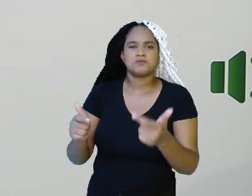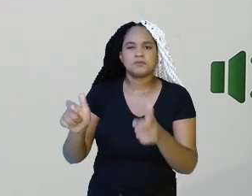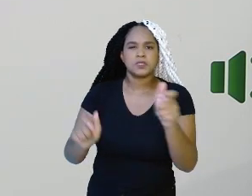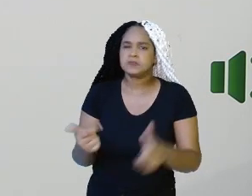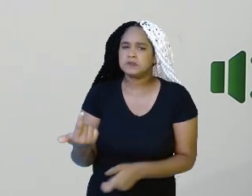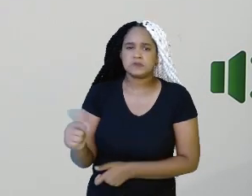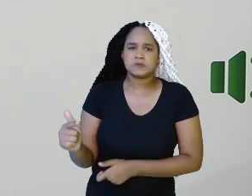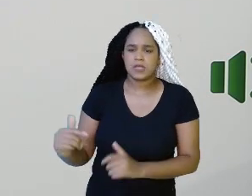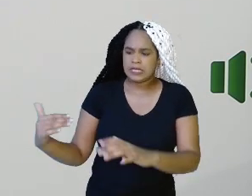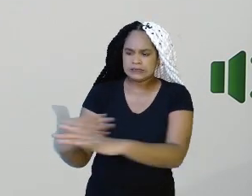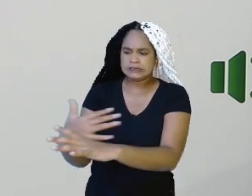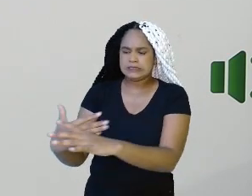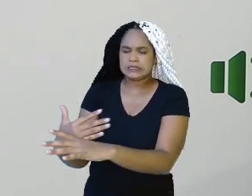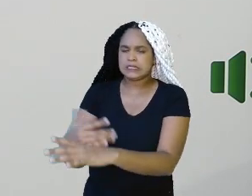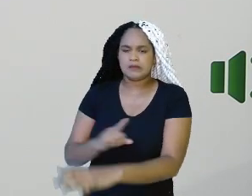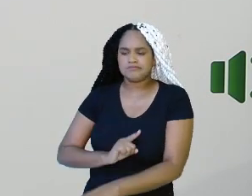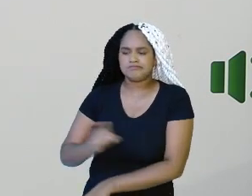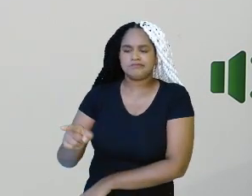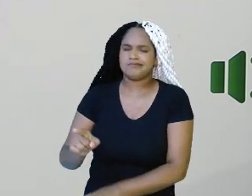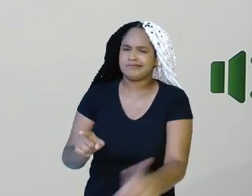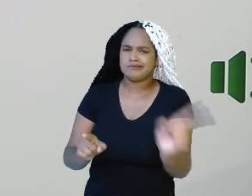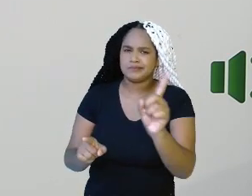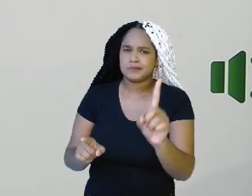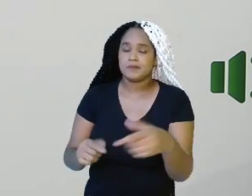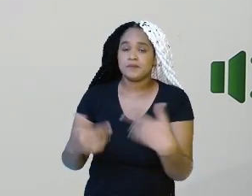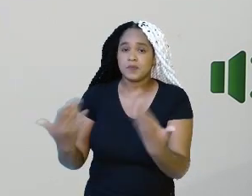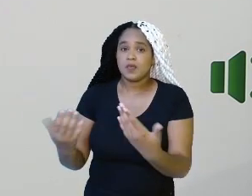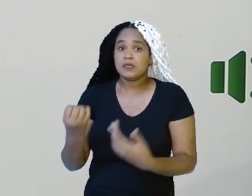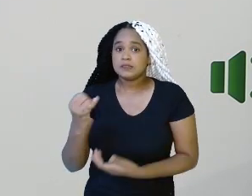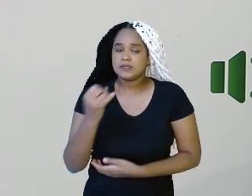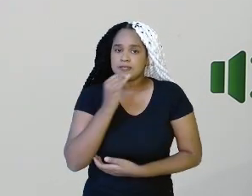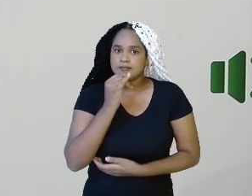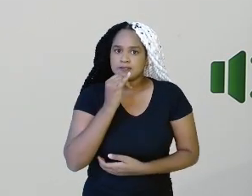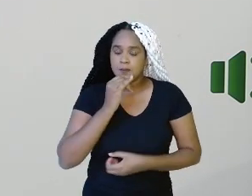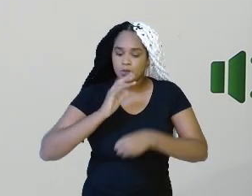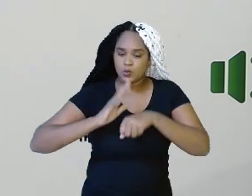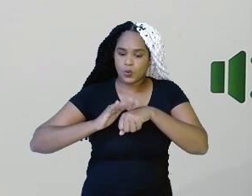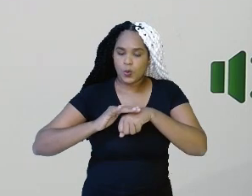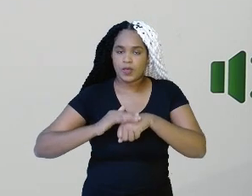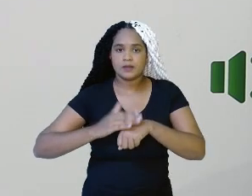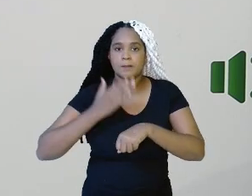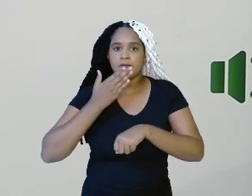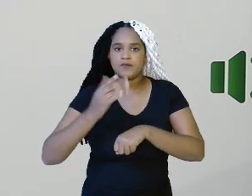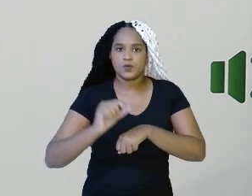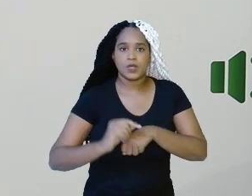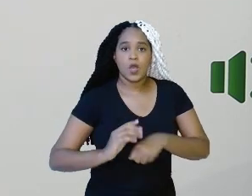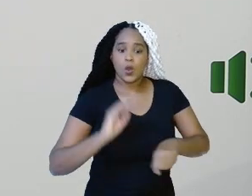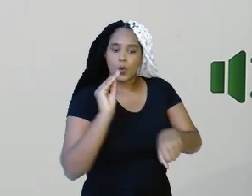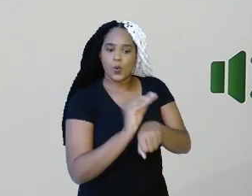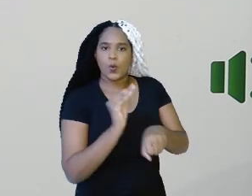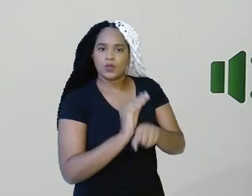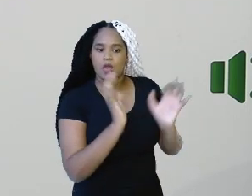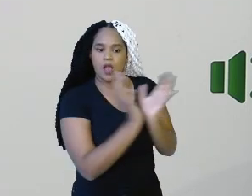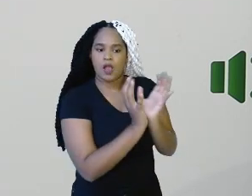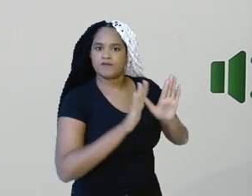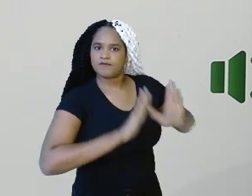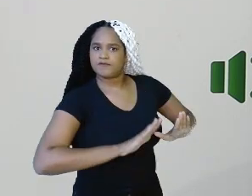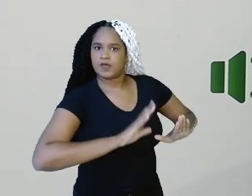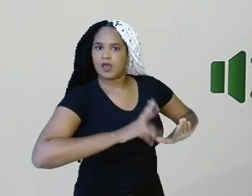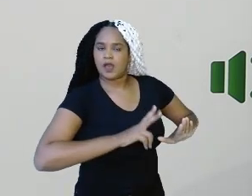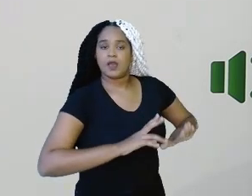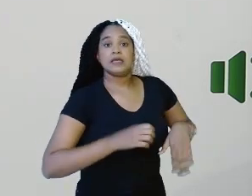as cidades. Então, o que eles fazem? Se tem alguém doente, eles preferem tratar lá mesmo. E em caso extremo, somente